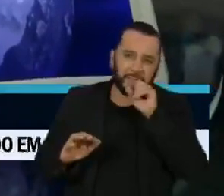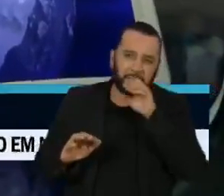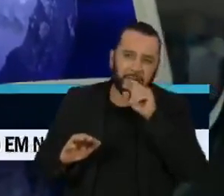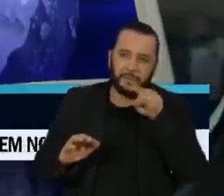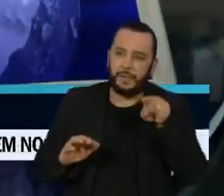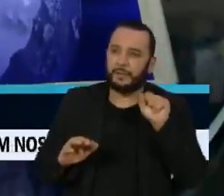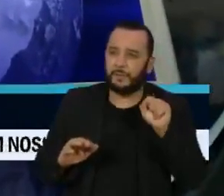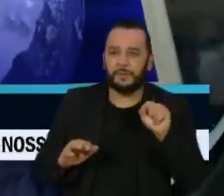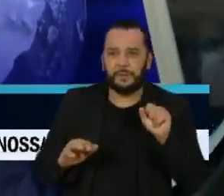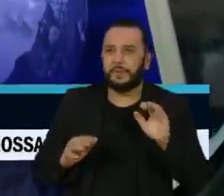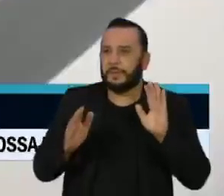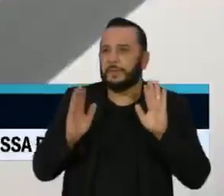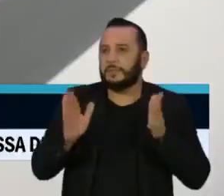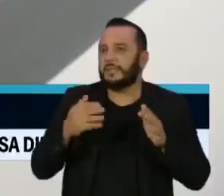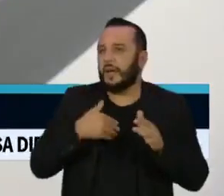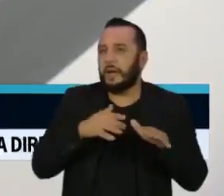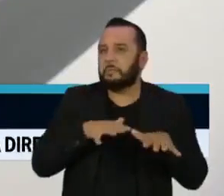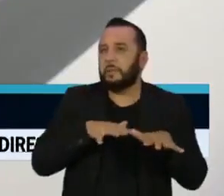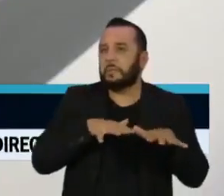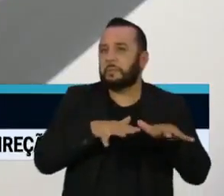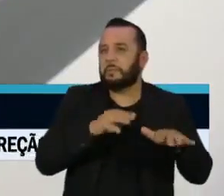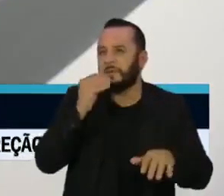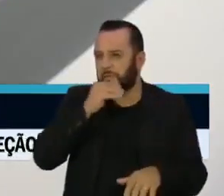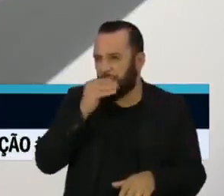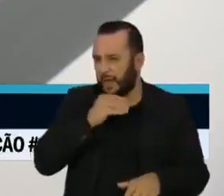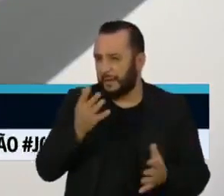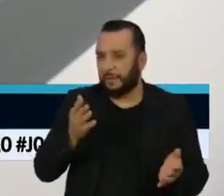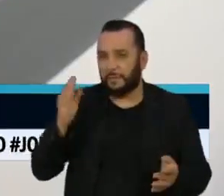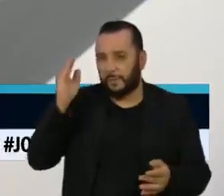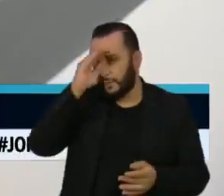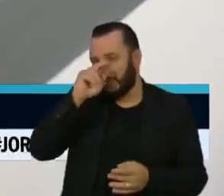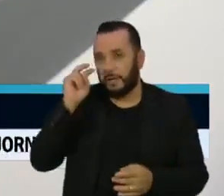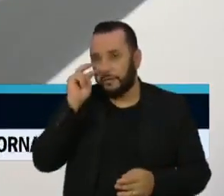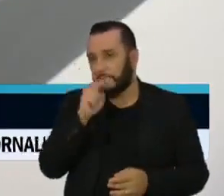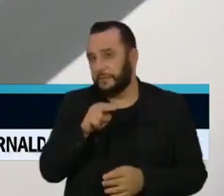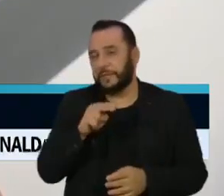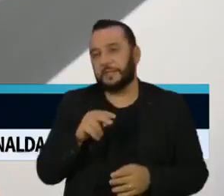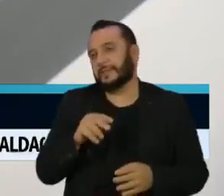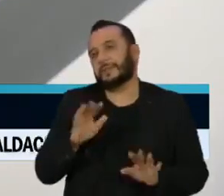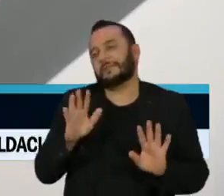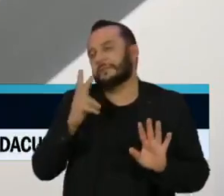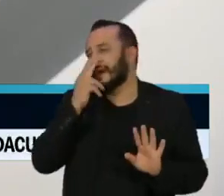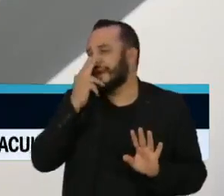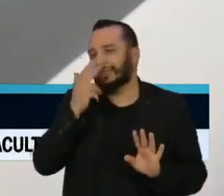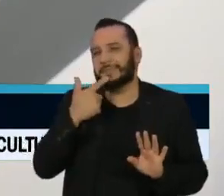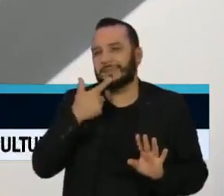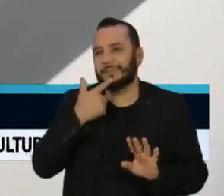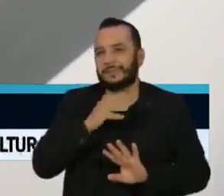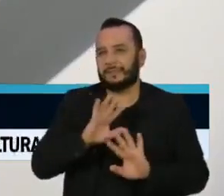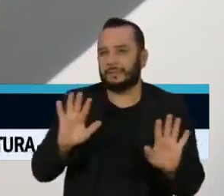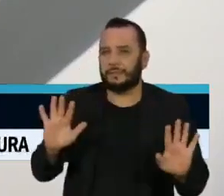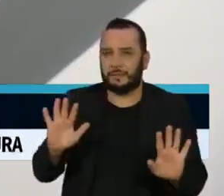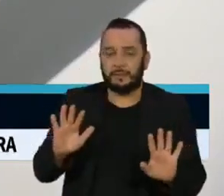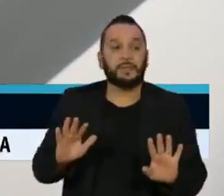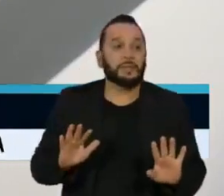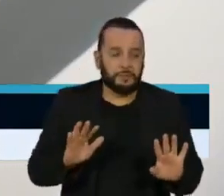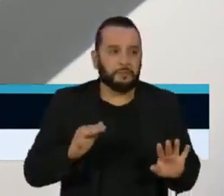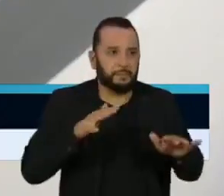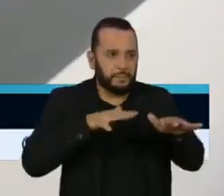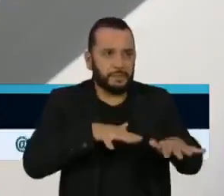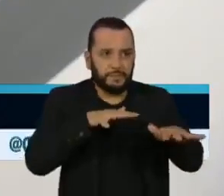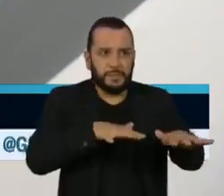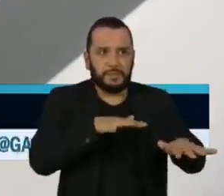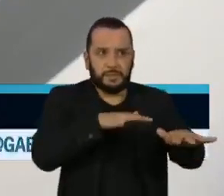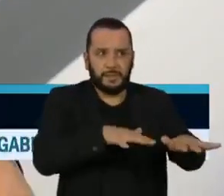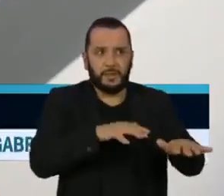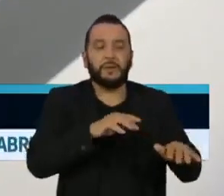um certo fôlego para o presidente bolsonaro então eu acredito que o surge das manifestações ela sempre são um termômetro que o congresso ver para garantir ou